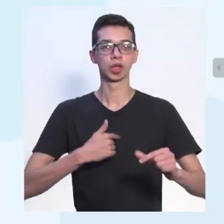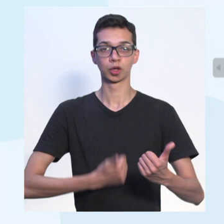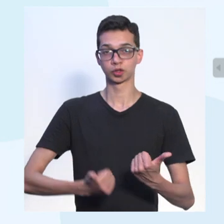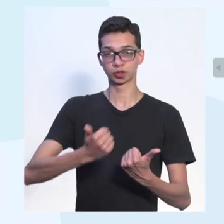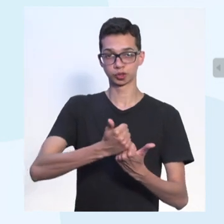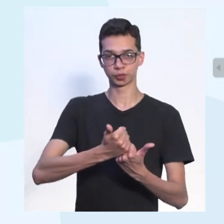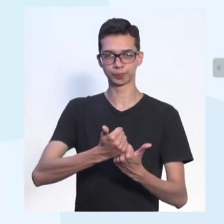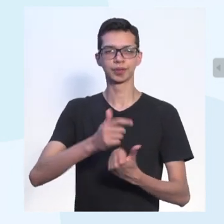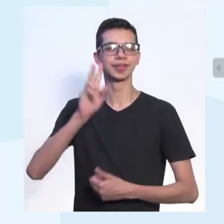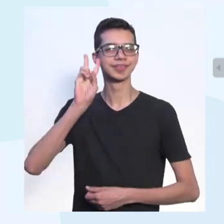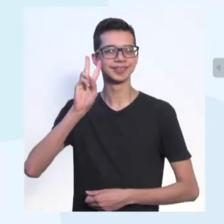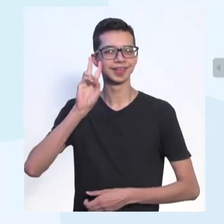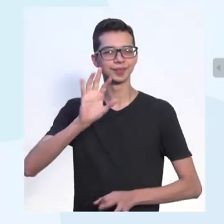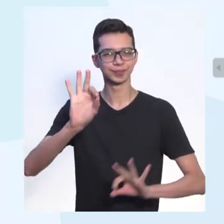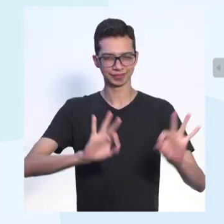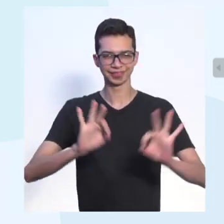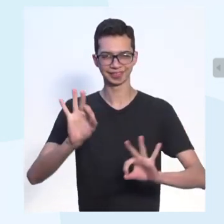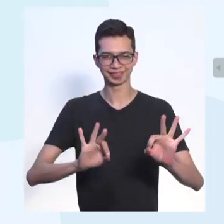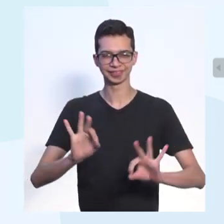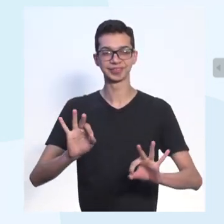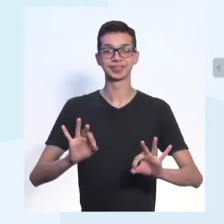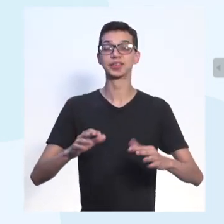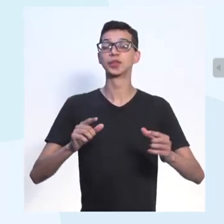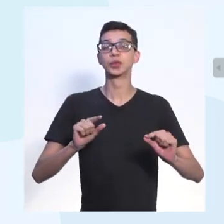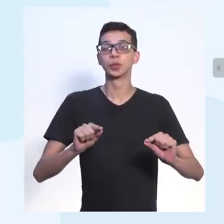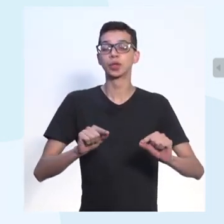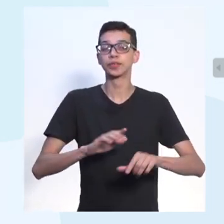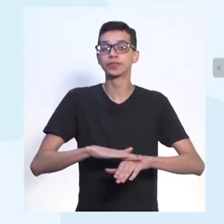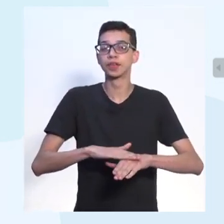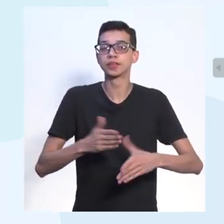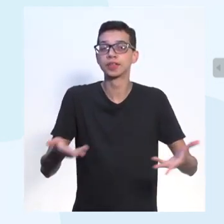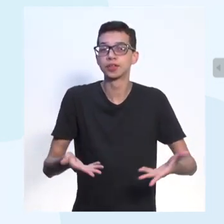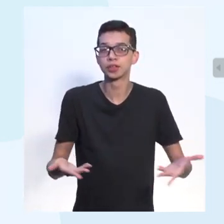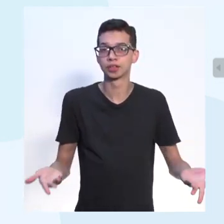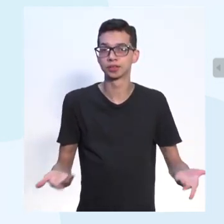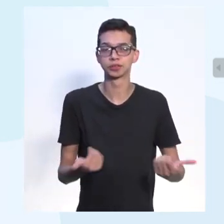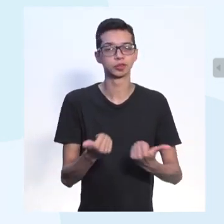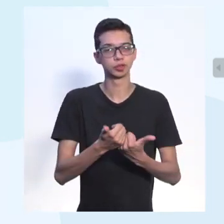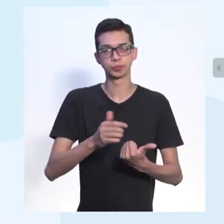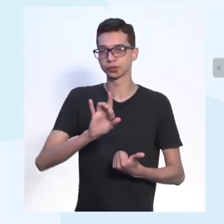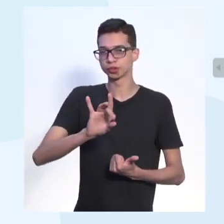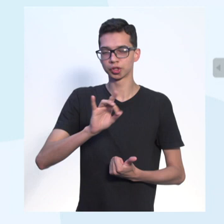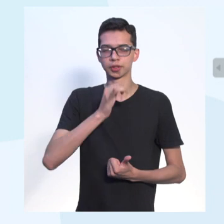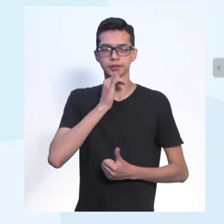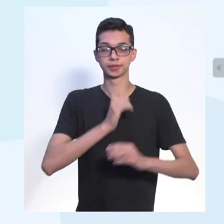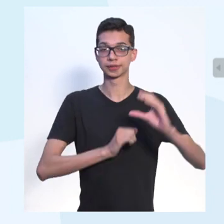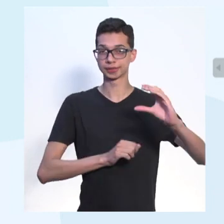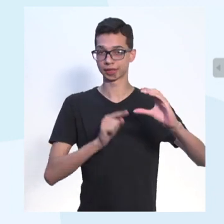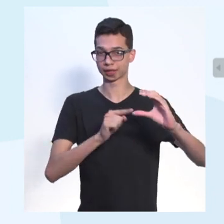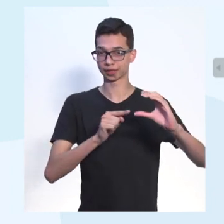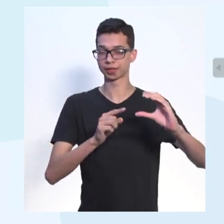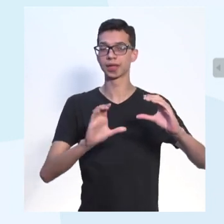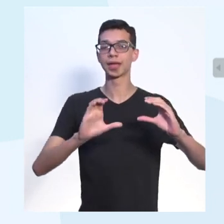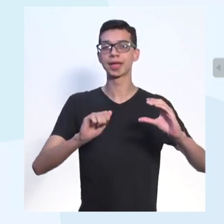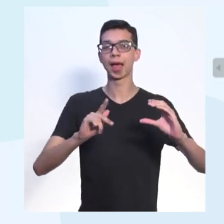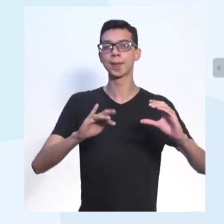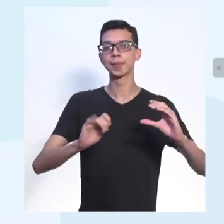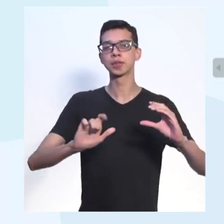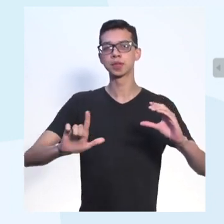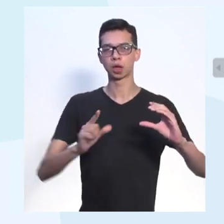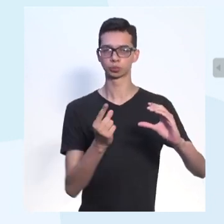os elementos. Agora, eu só faço a substituição. O C é capital,